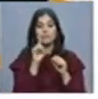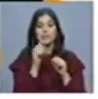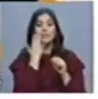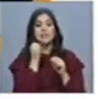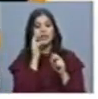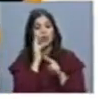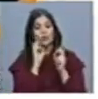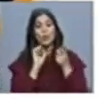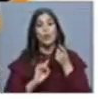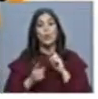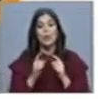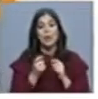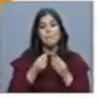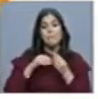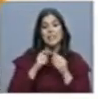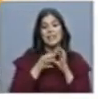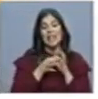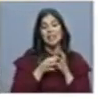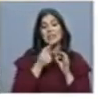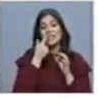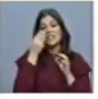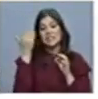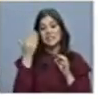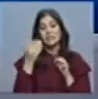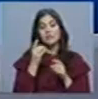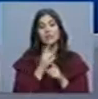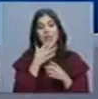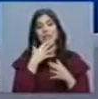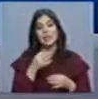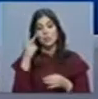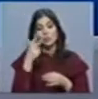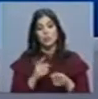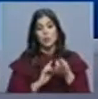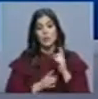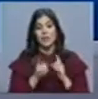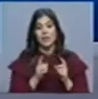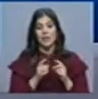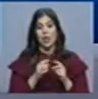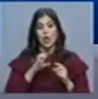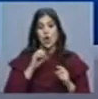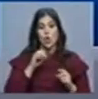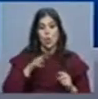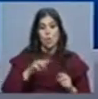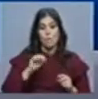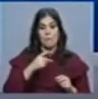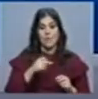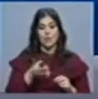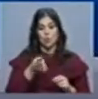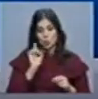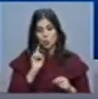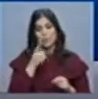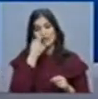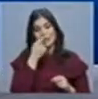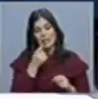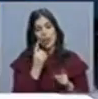um bocadinho mais sobre este corpo. Em primeiro lugar, agora temos a certeza de facto que não era um cometa, estamos a falar mesmo de um corpo muito parecido com os